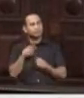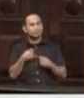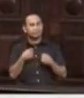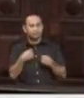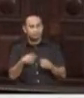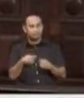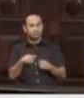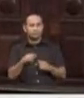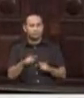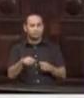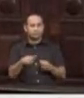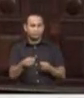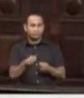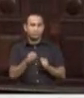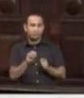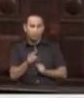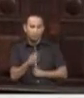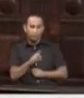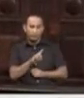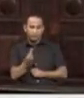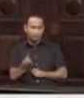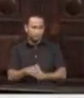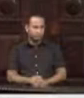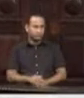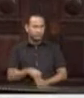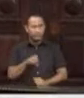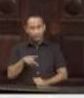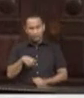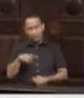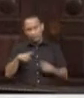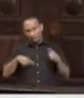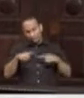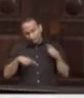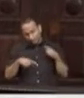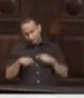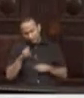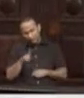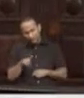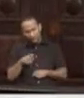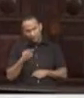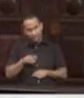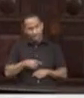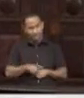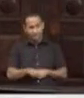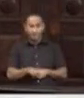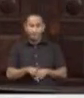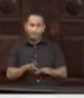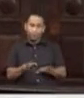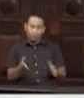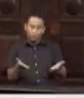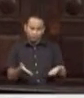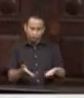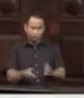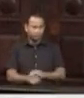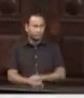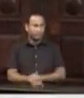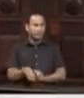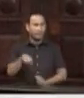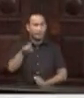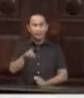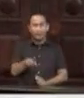devem ser dados. Mas é claro que esse debate é um debate que é muito mais profundo. Infelizmente, hoje, esse